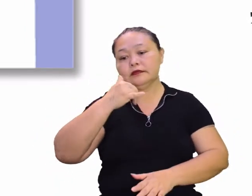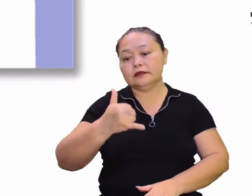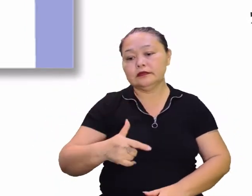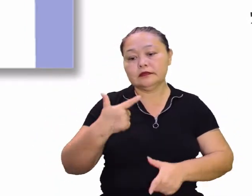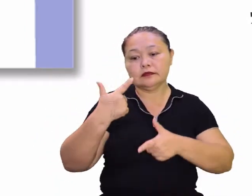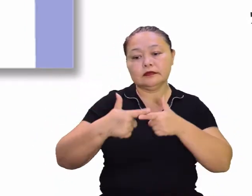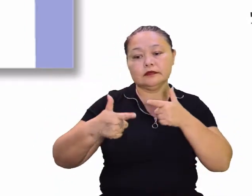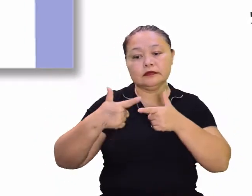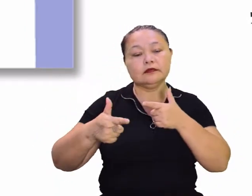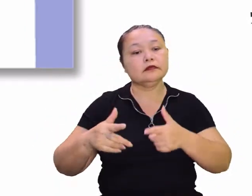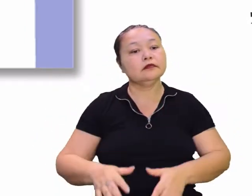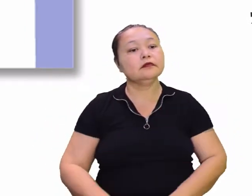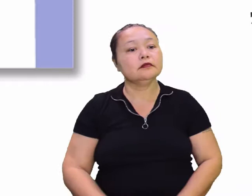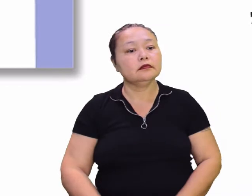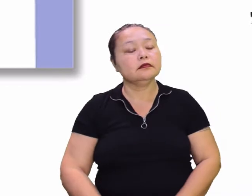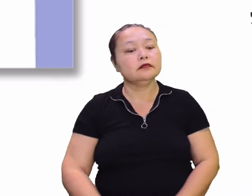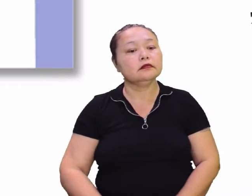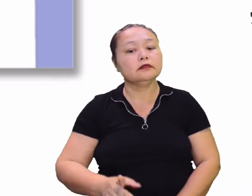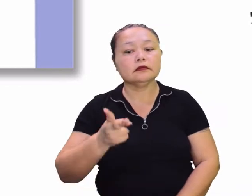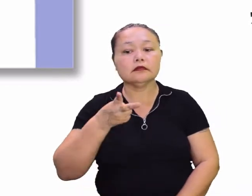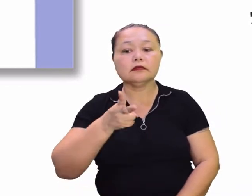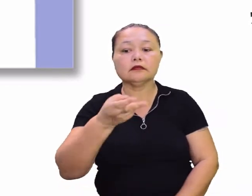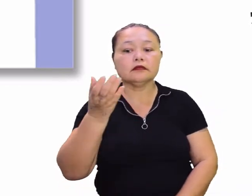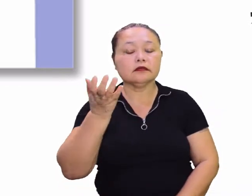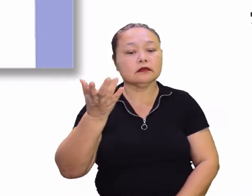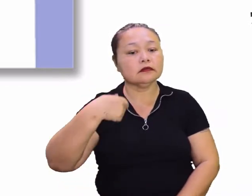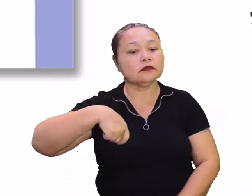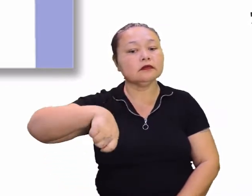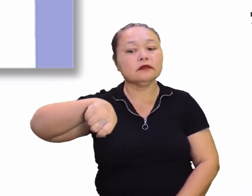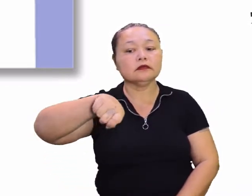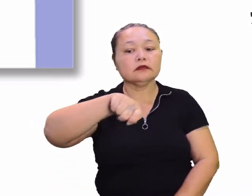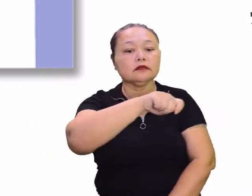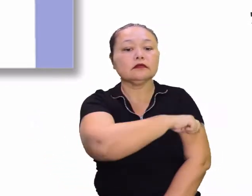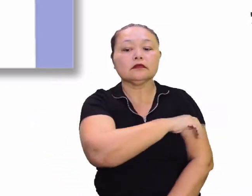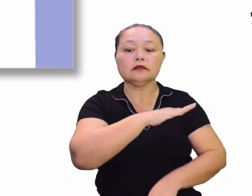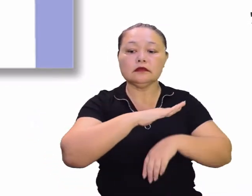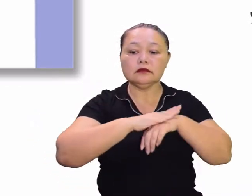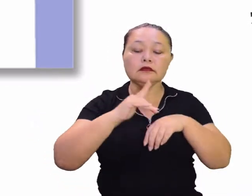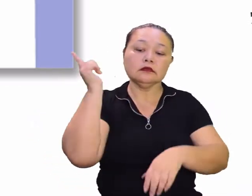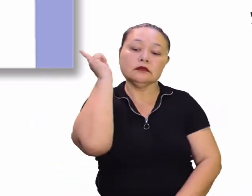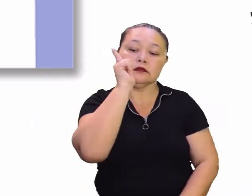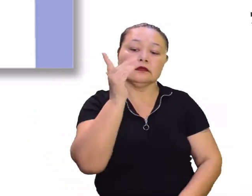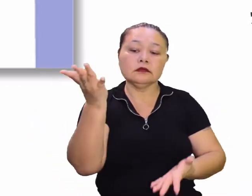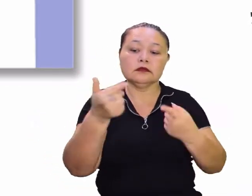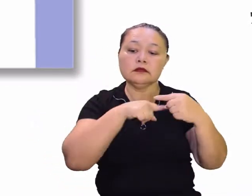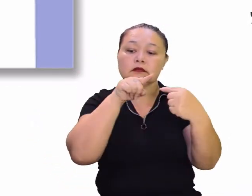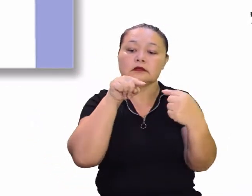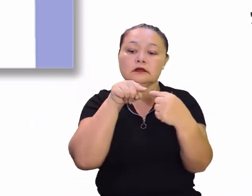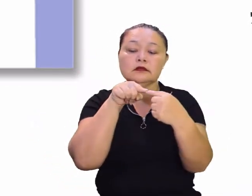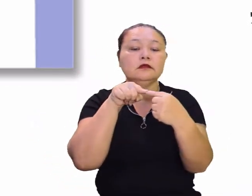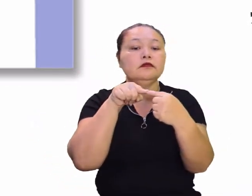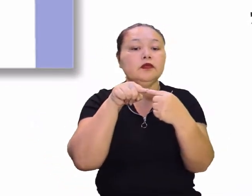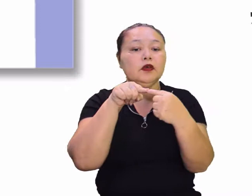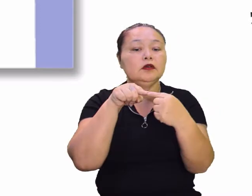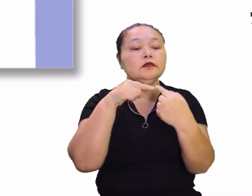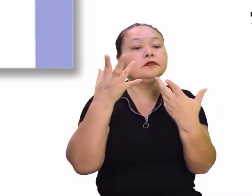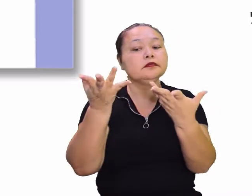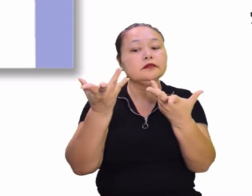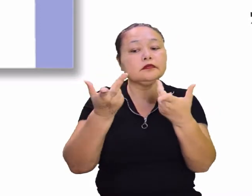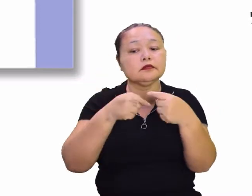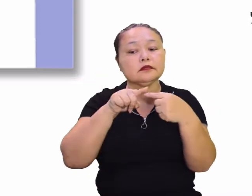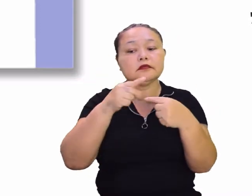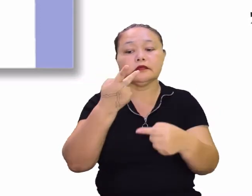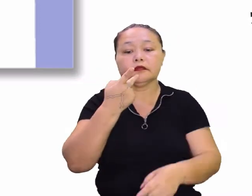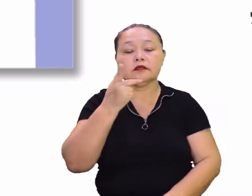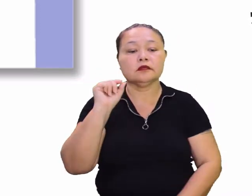energética. Rogério, a gente sempre quer que o nosso querido aluno alcance uma habilidade, Rogério. Muito bem. Fala